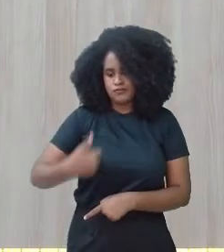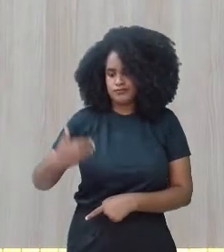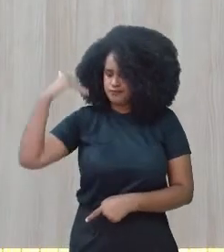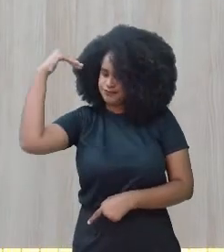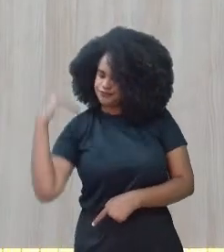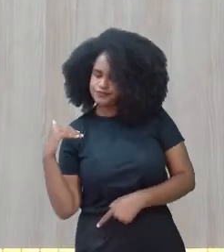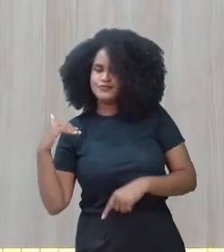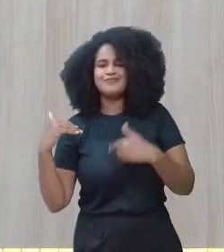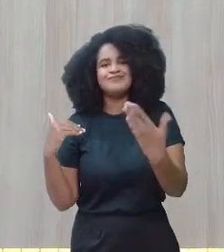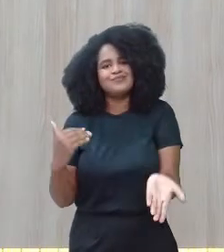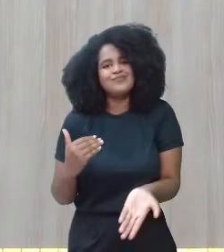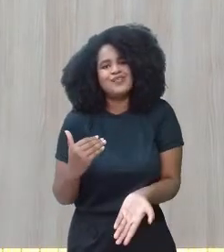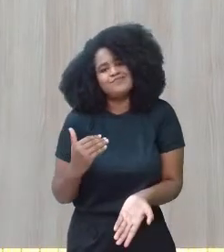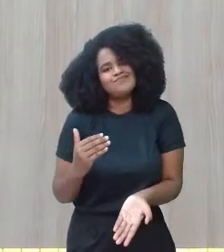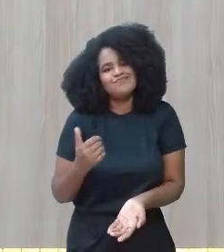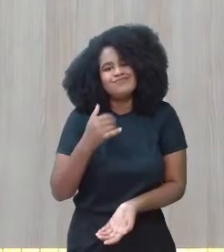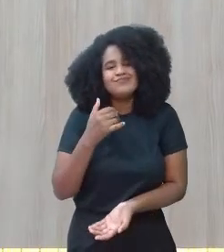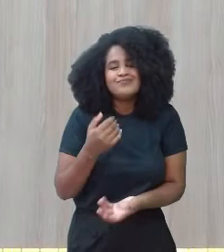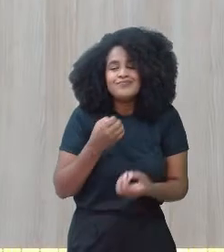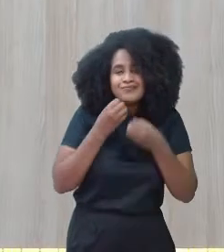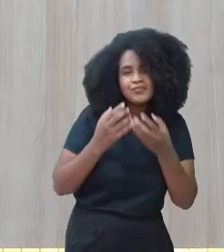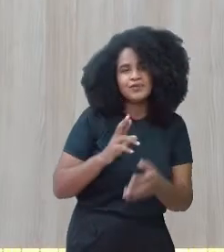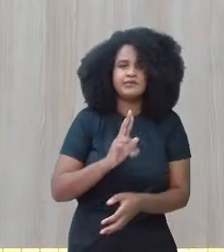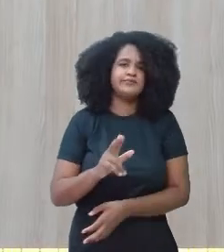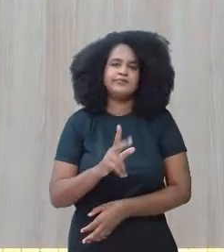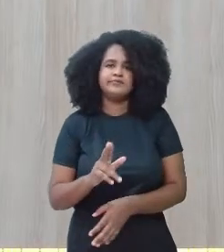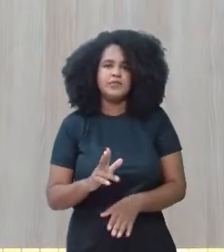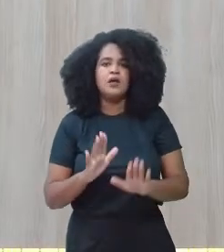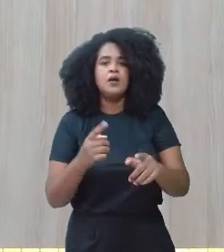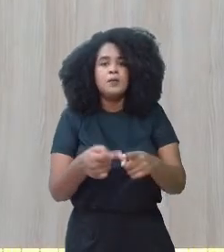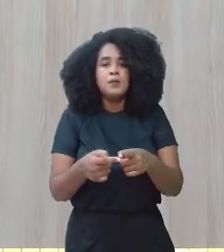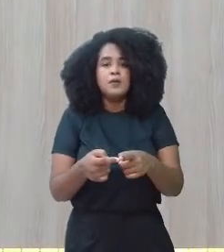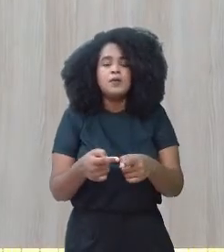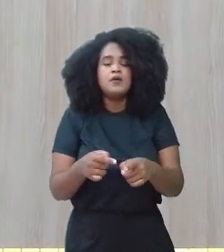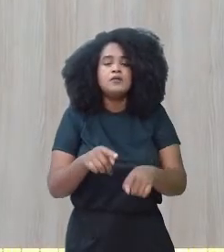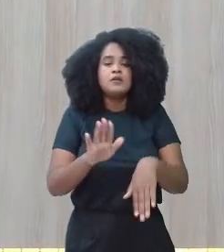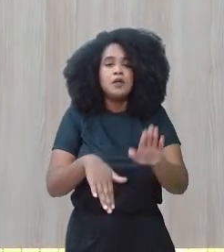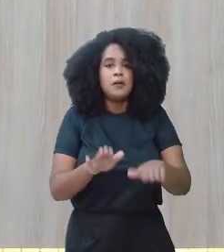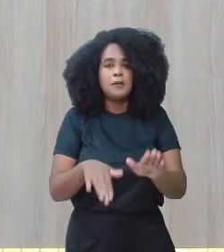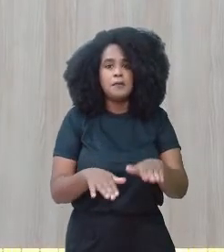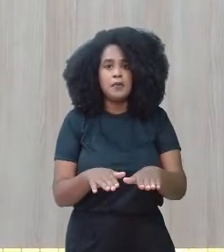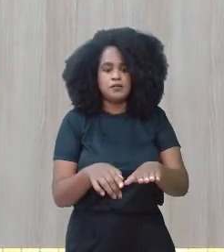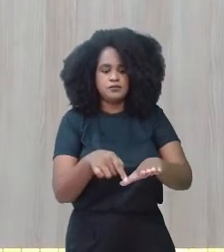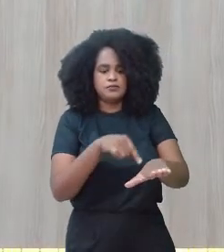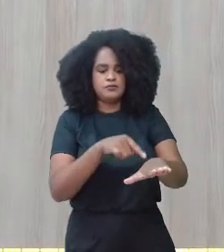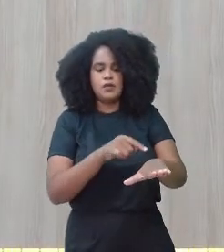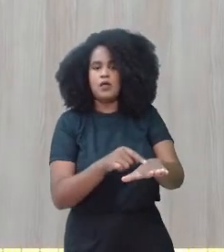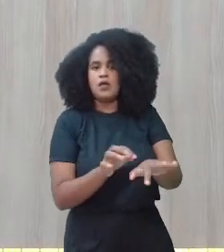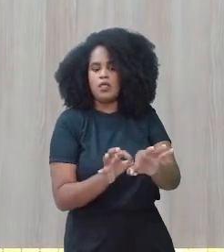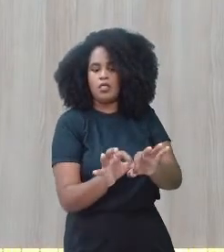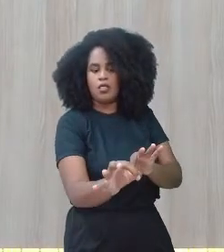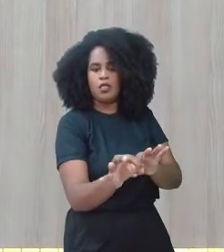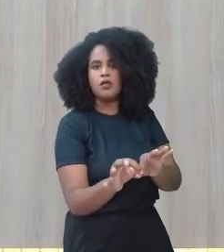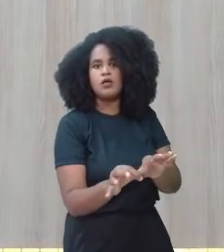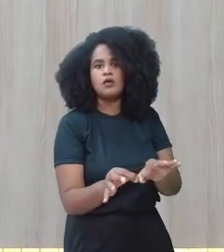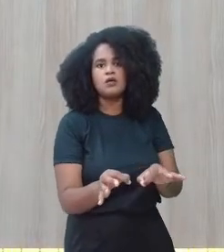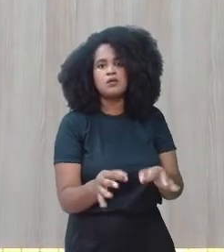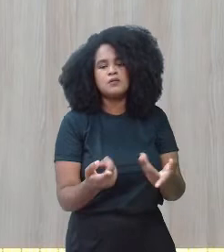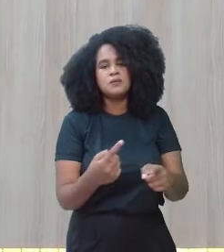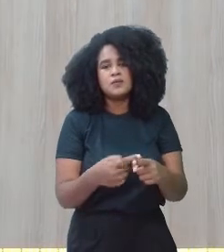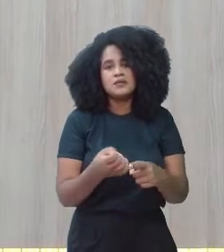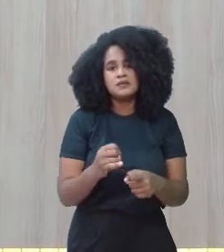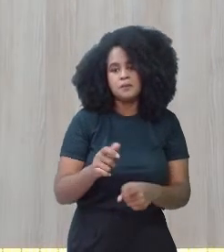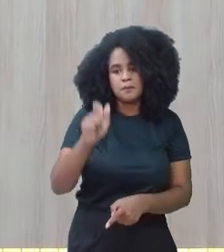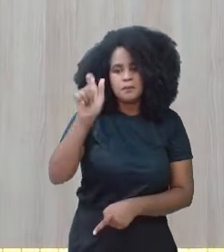legal, porque o passo vai depender de quem anda, de quem tem a perna maior ou menor. Então, acaba que a gente fica sem ter